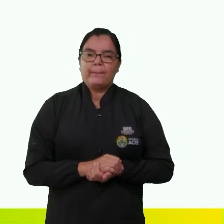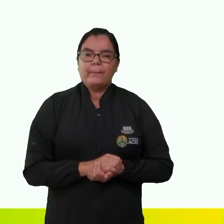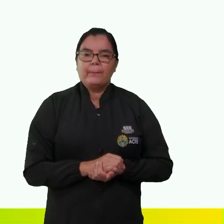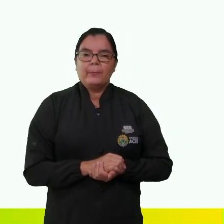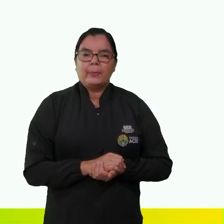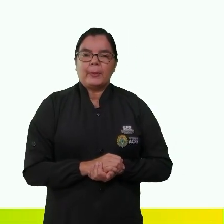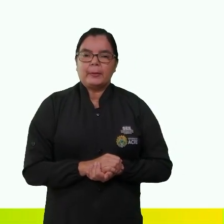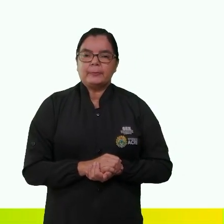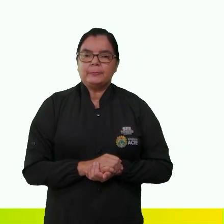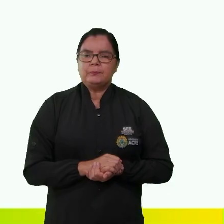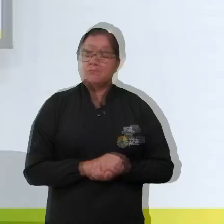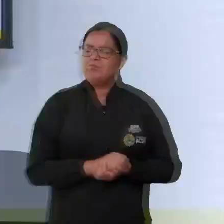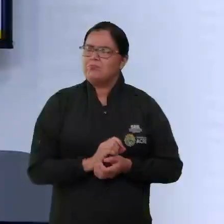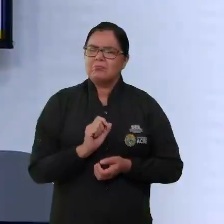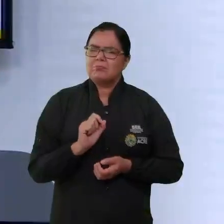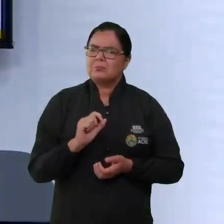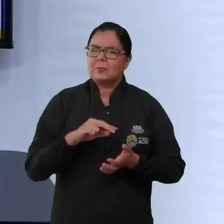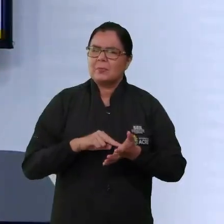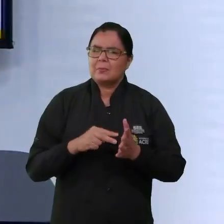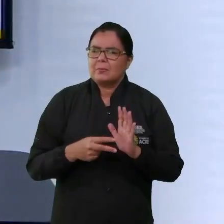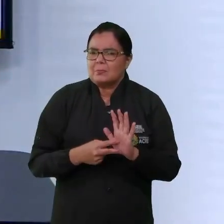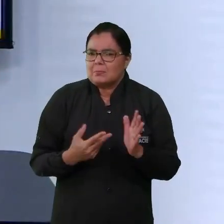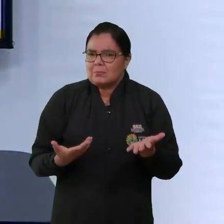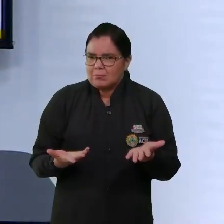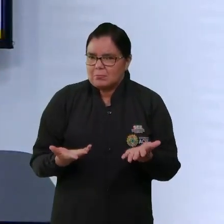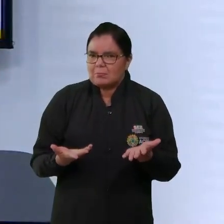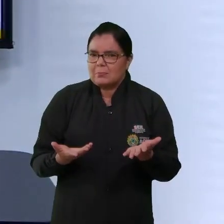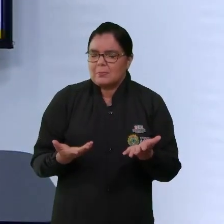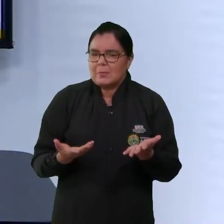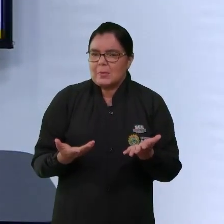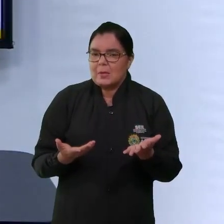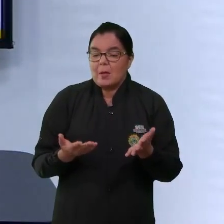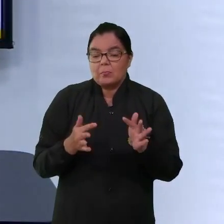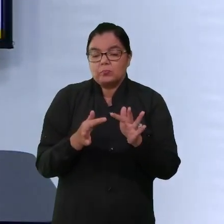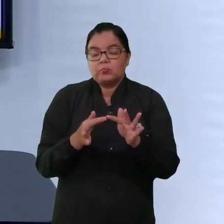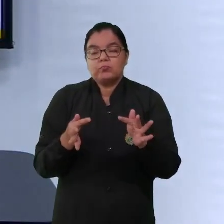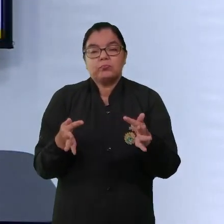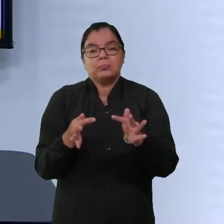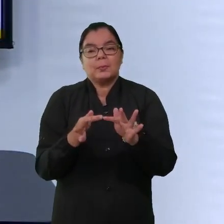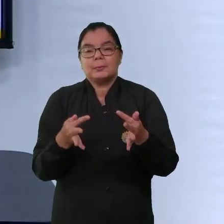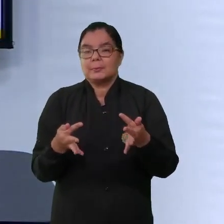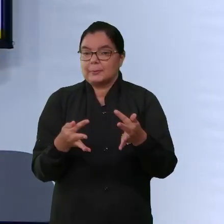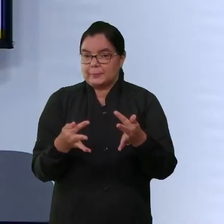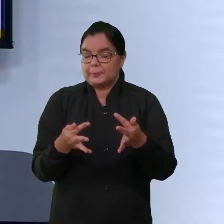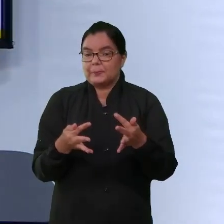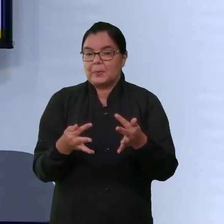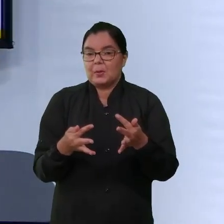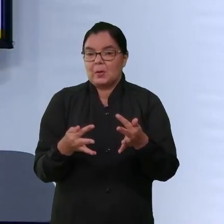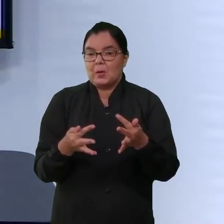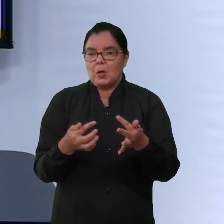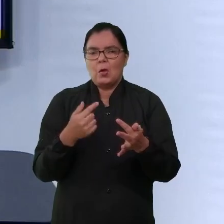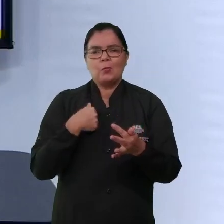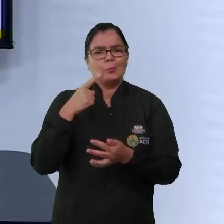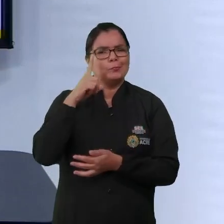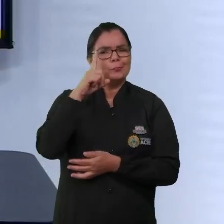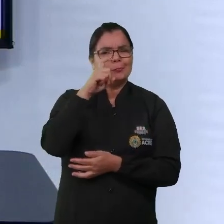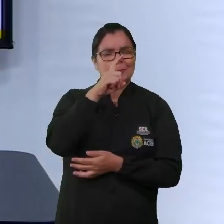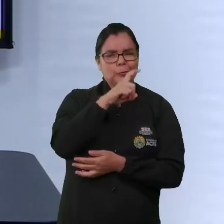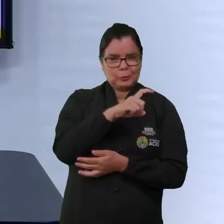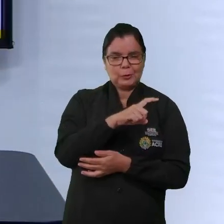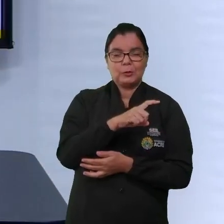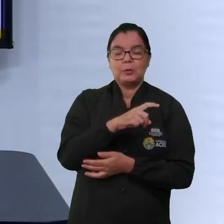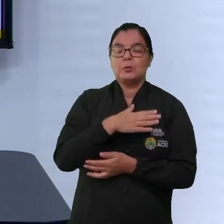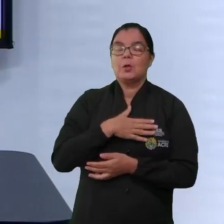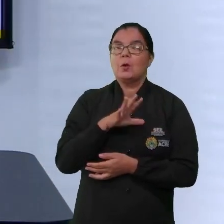conhecimento. O que é que isso significa dizer? De forma mais simples possível. Que eu não gosto de complicar, viu? Porque eu sou amante